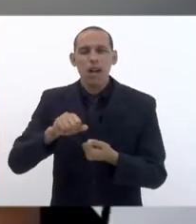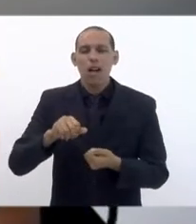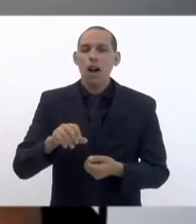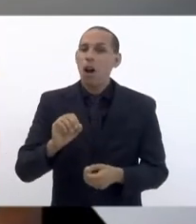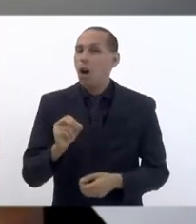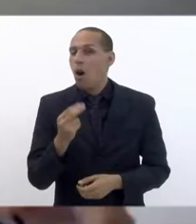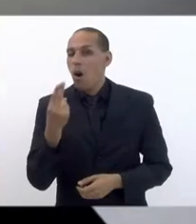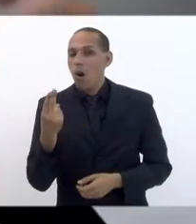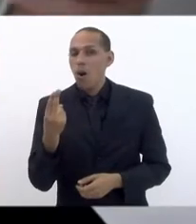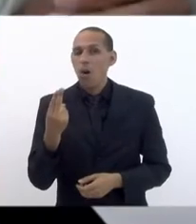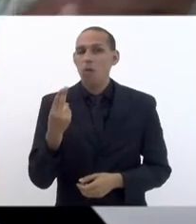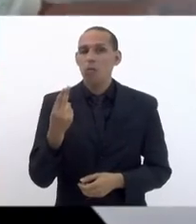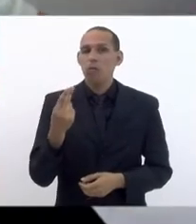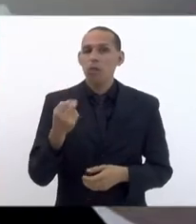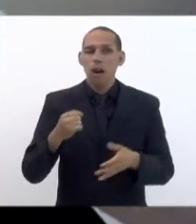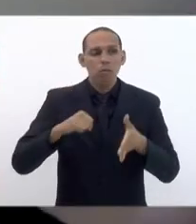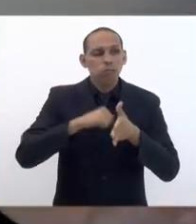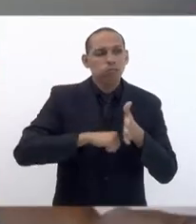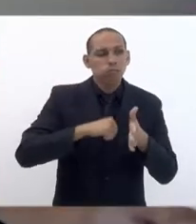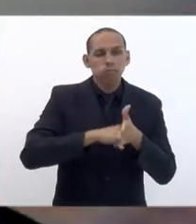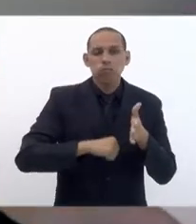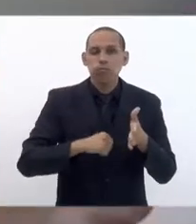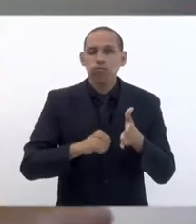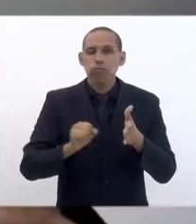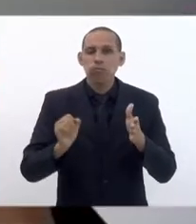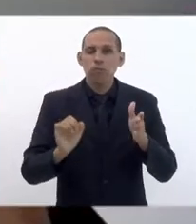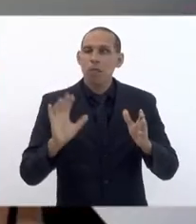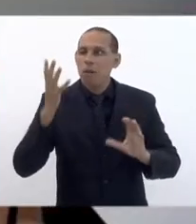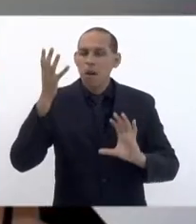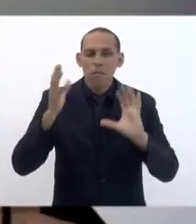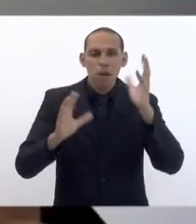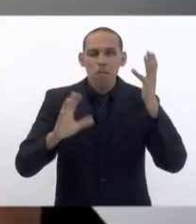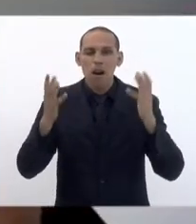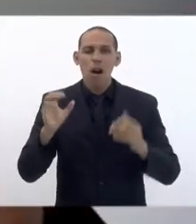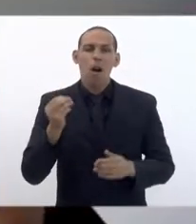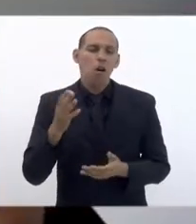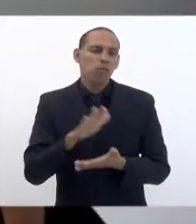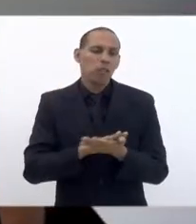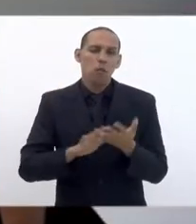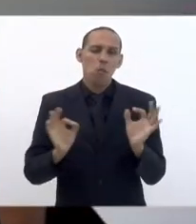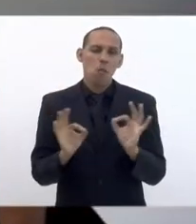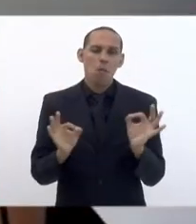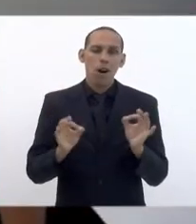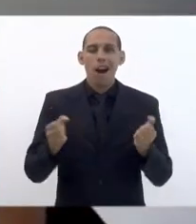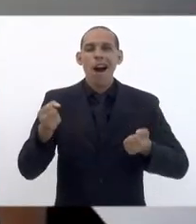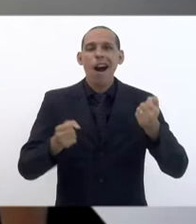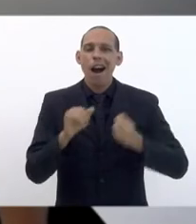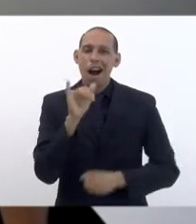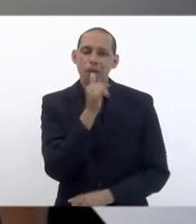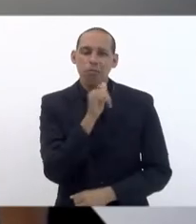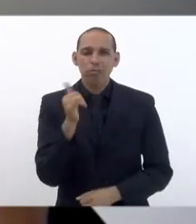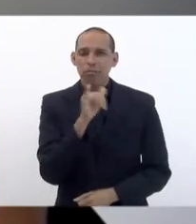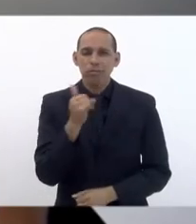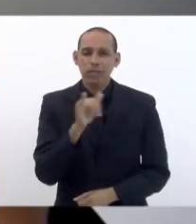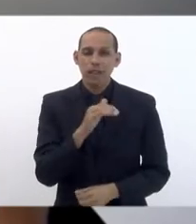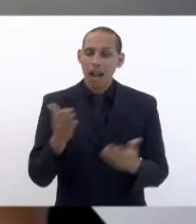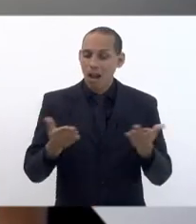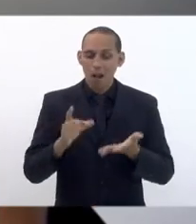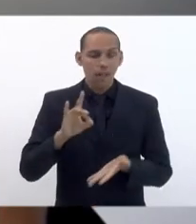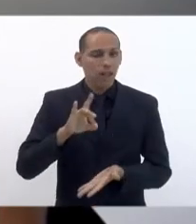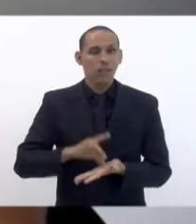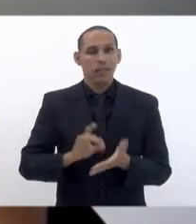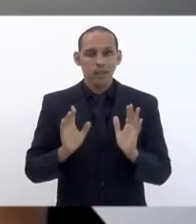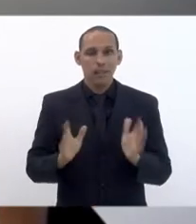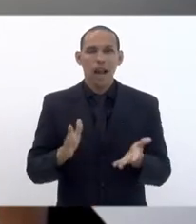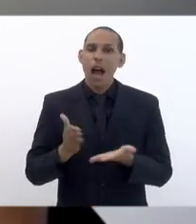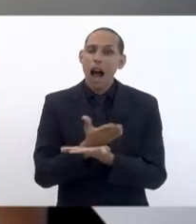preocupação com o enfrentamento às mudanças climáticas, ou a gente não avança, né? Os carros elétricos começam a ser uma realidade. Em